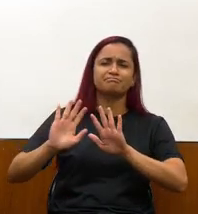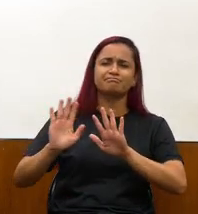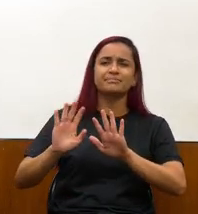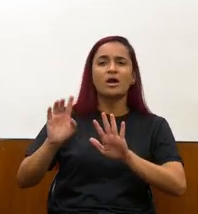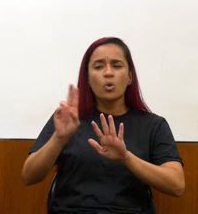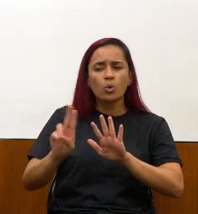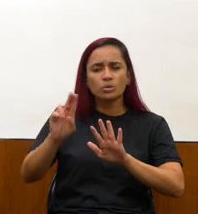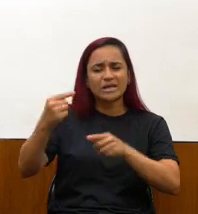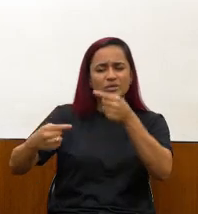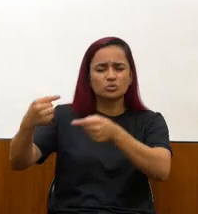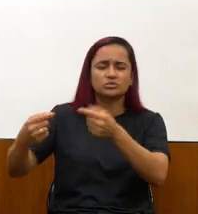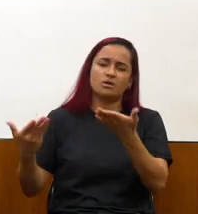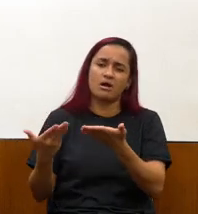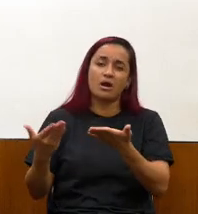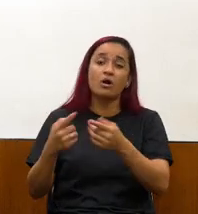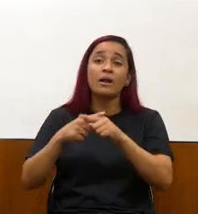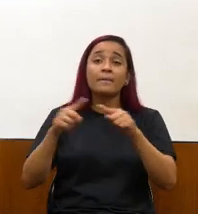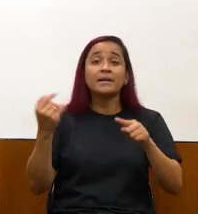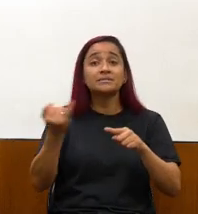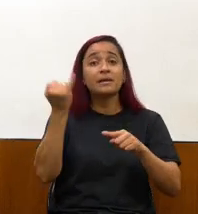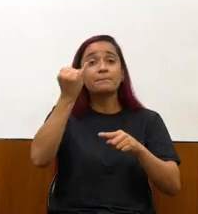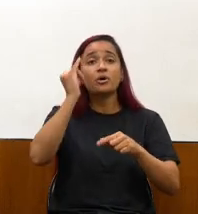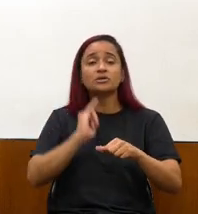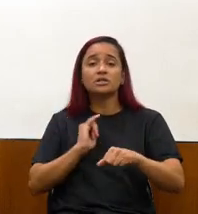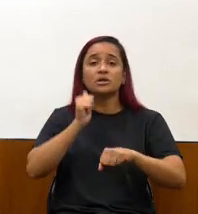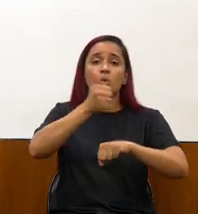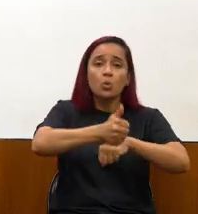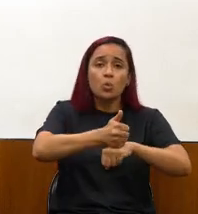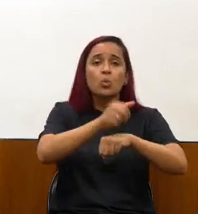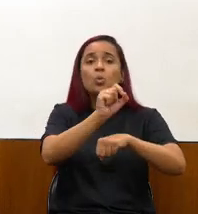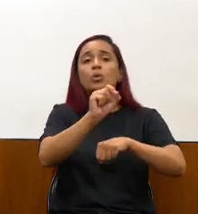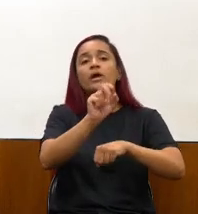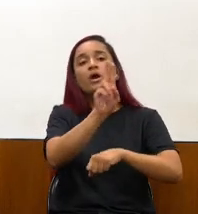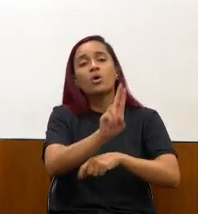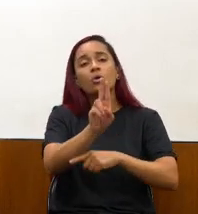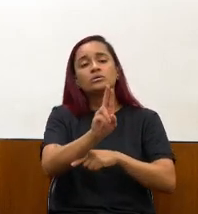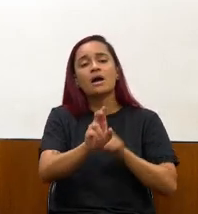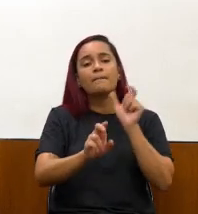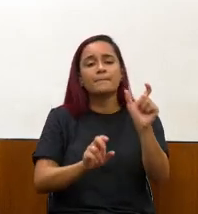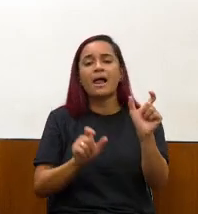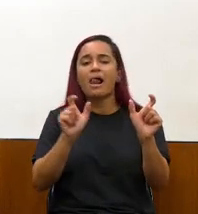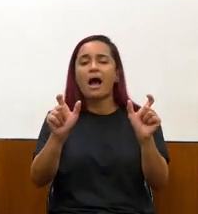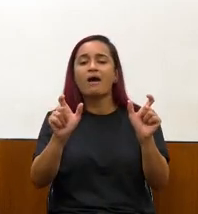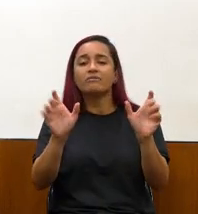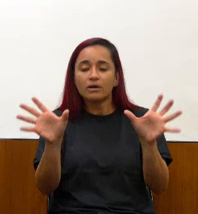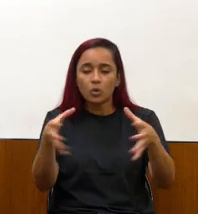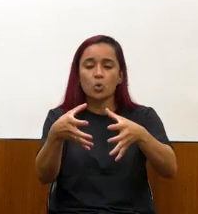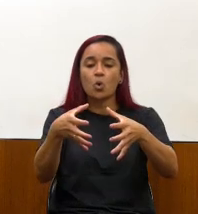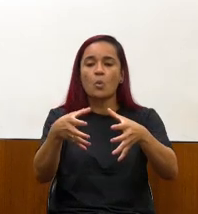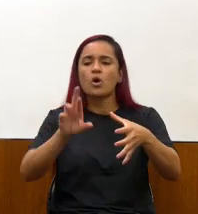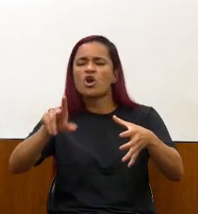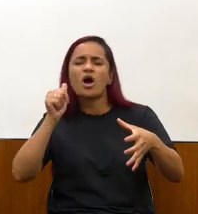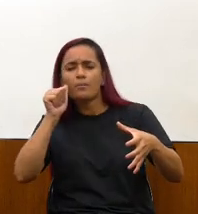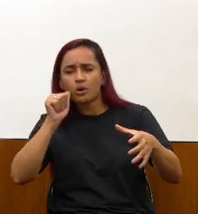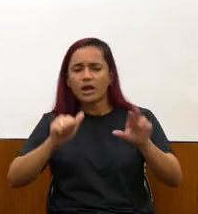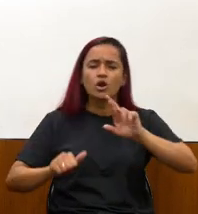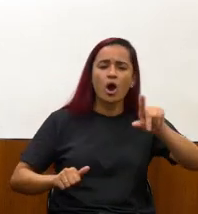gente utilizar termos mais inclusivos e referir ao grupos sem discriminar se é mulheres, se é homens, a gente